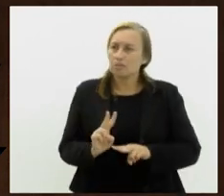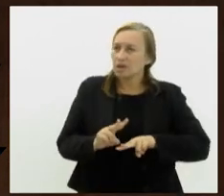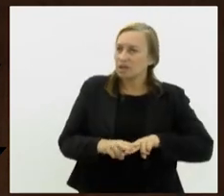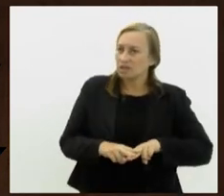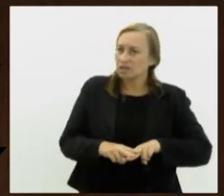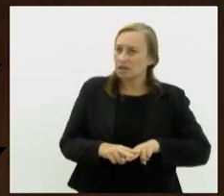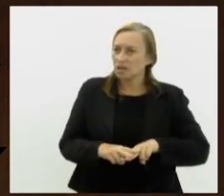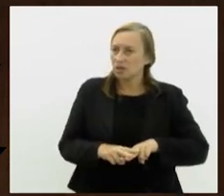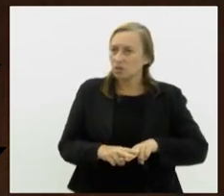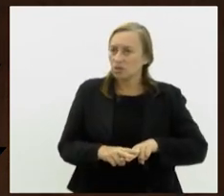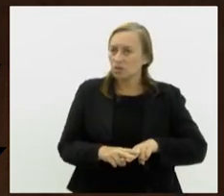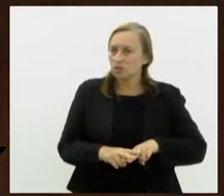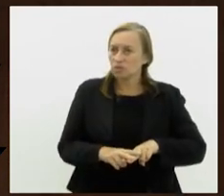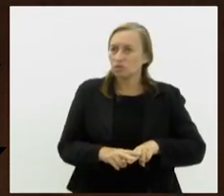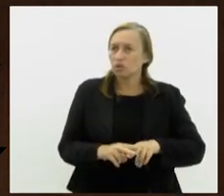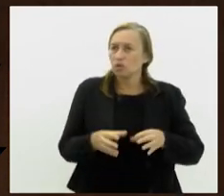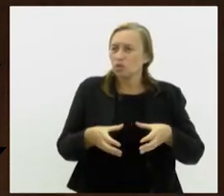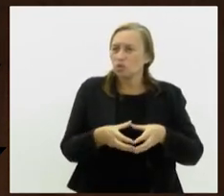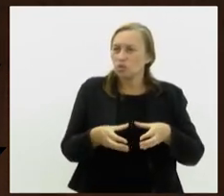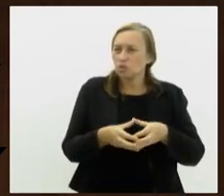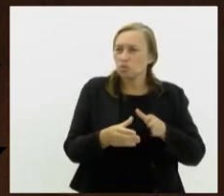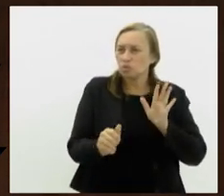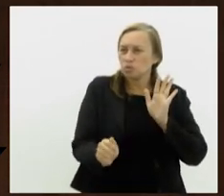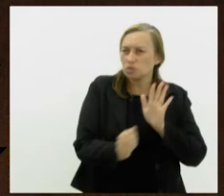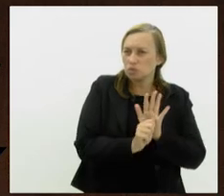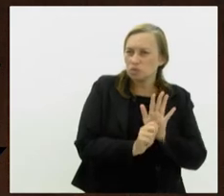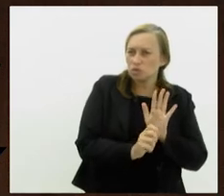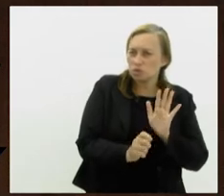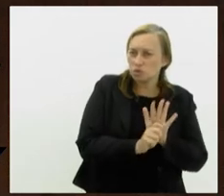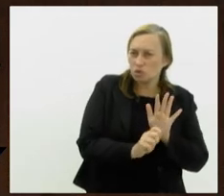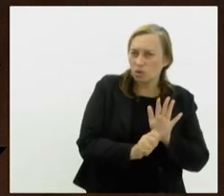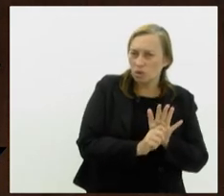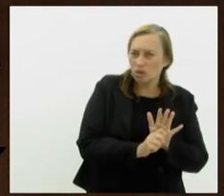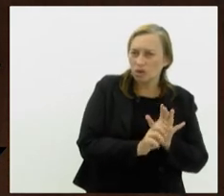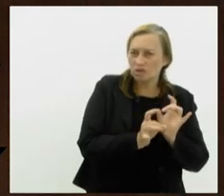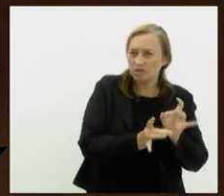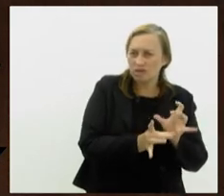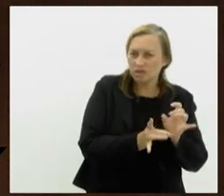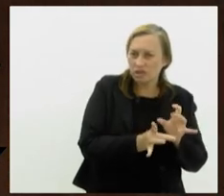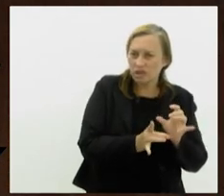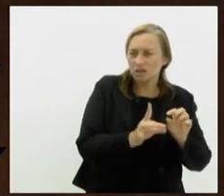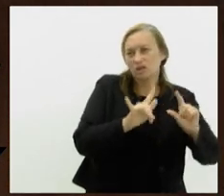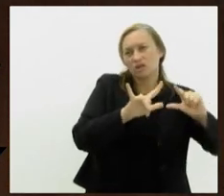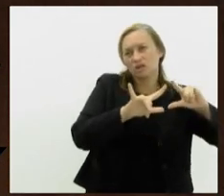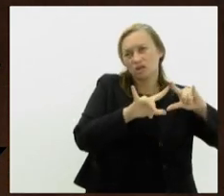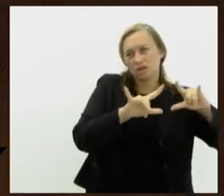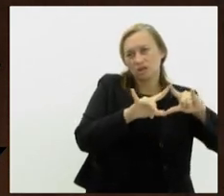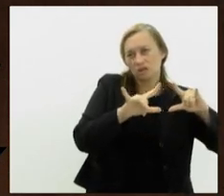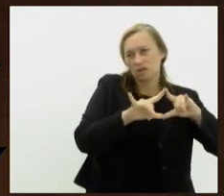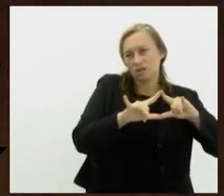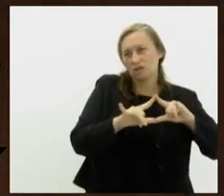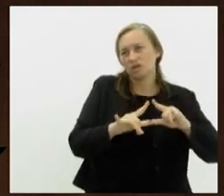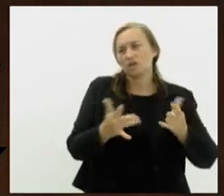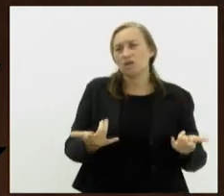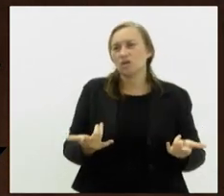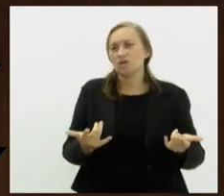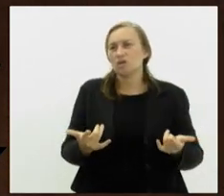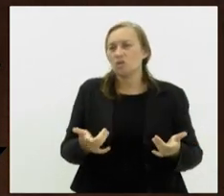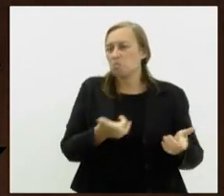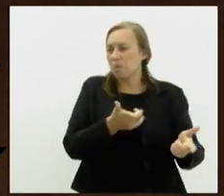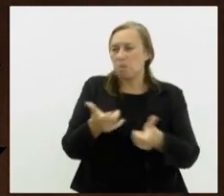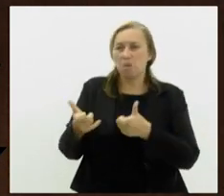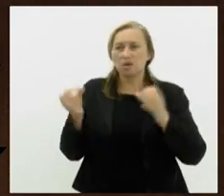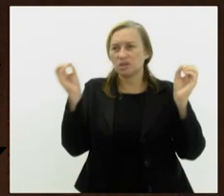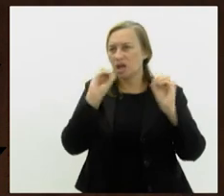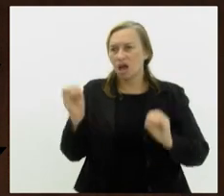de traficantes e milicianos sem disparar um tiro e sem matar uma pessoa. Por quê? Fizeram um